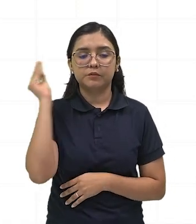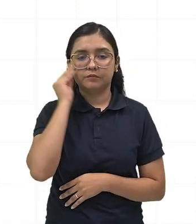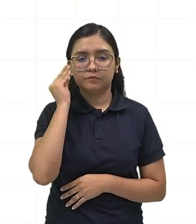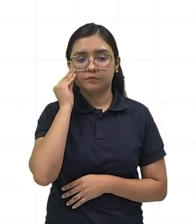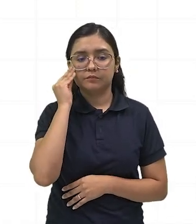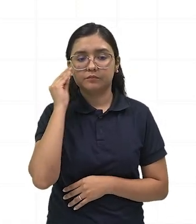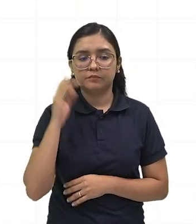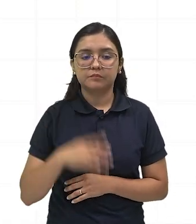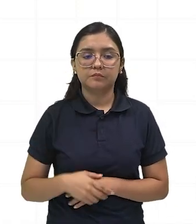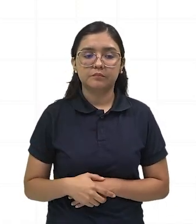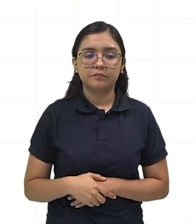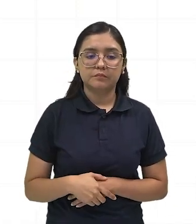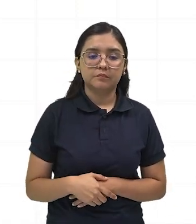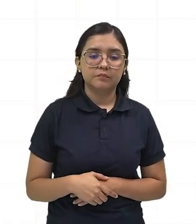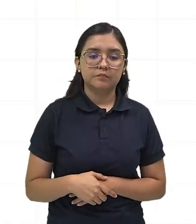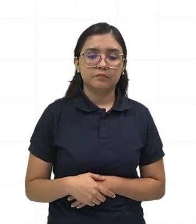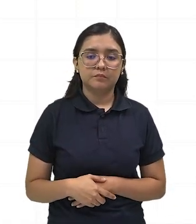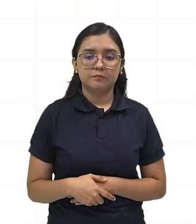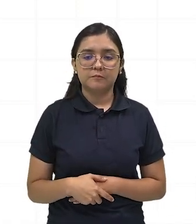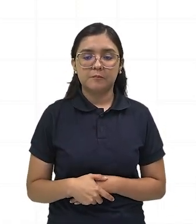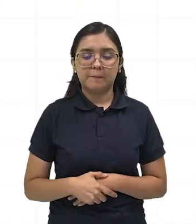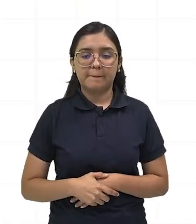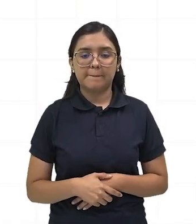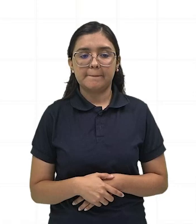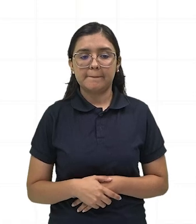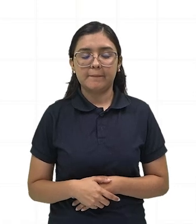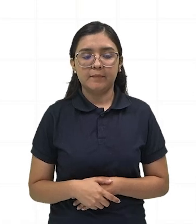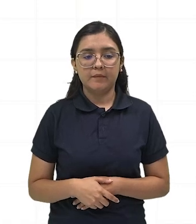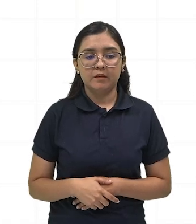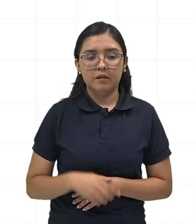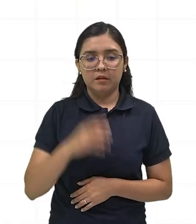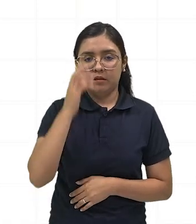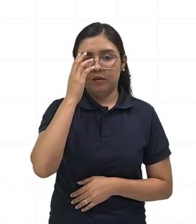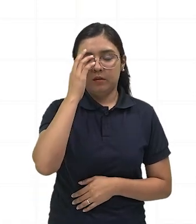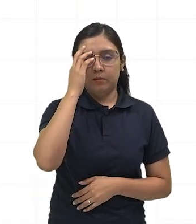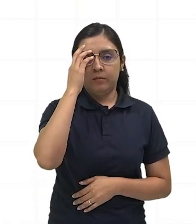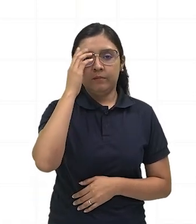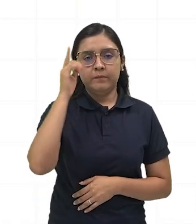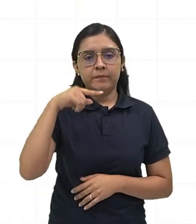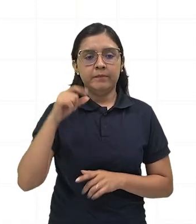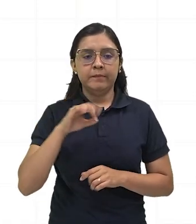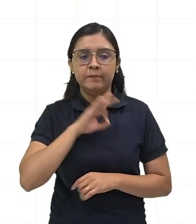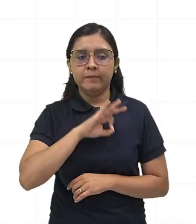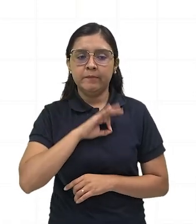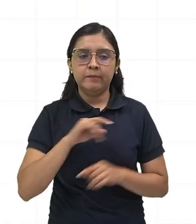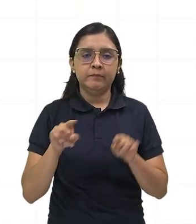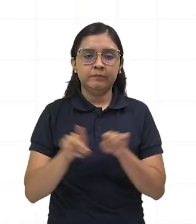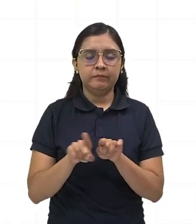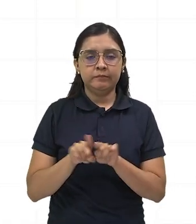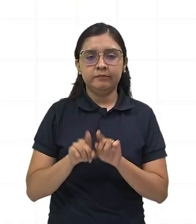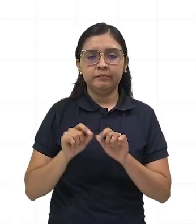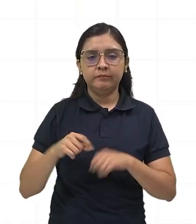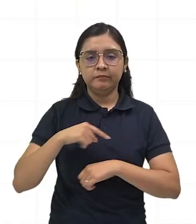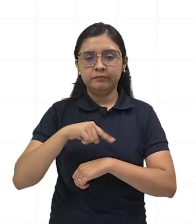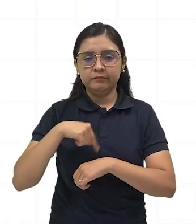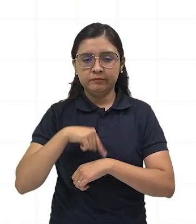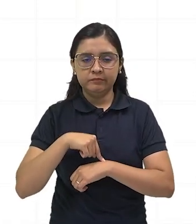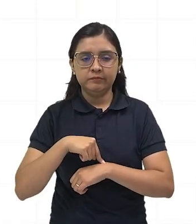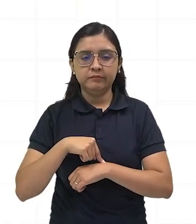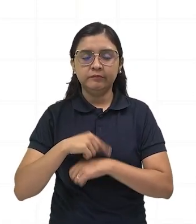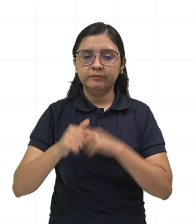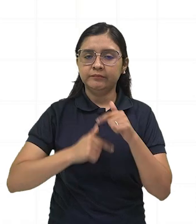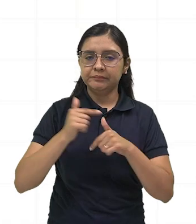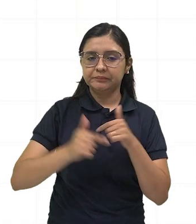verificamos, né, que aqui são, né, o salário e as horas trabalhadas dele, né,